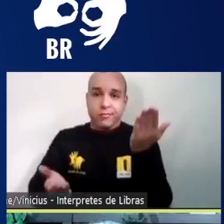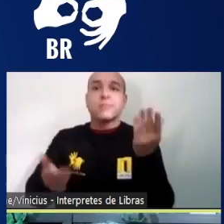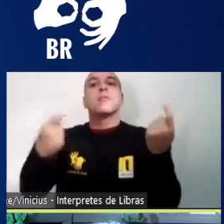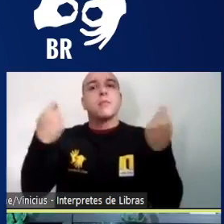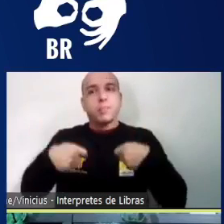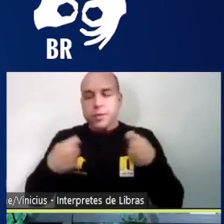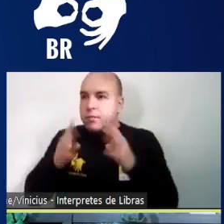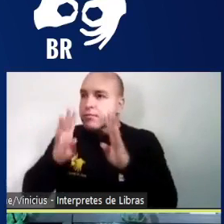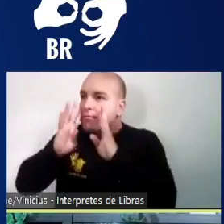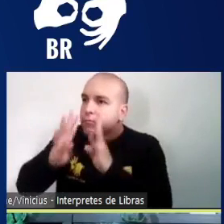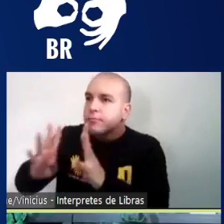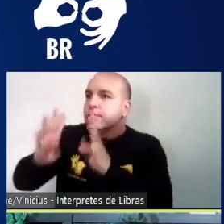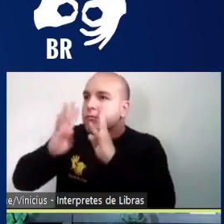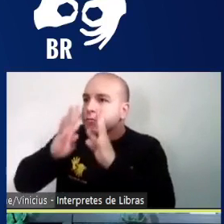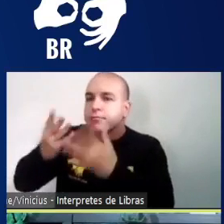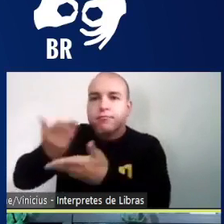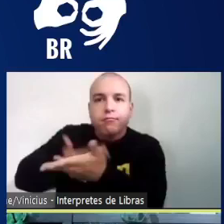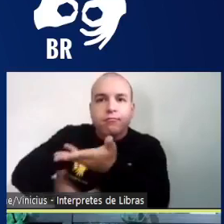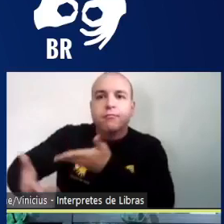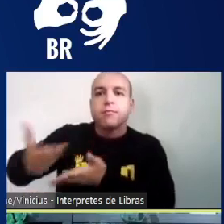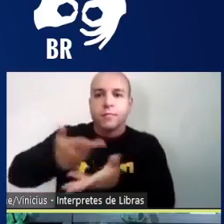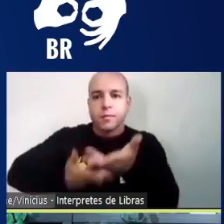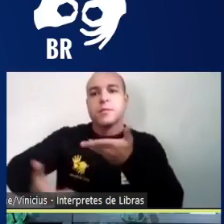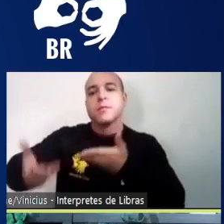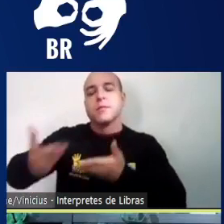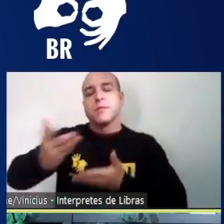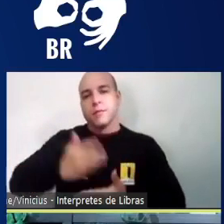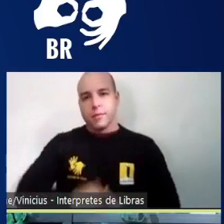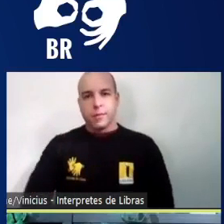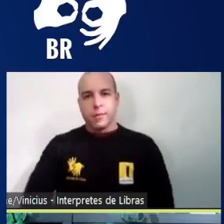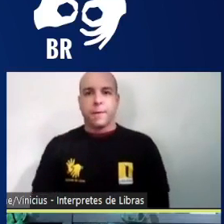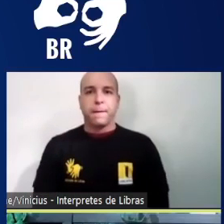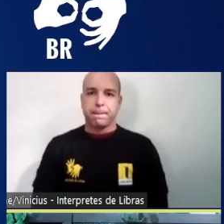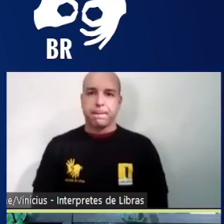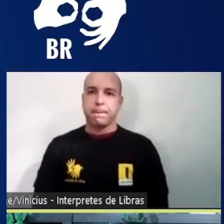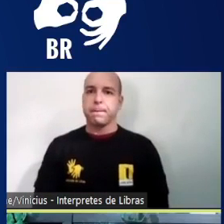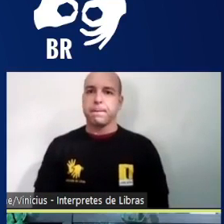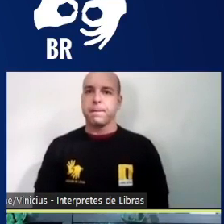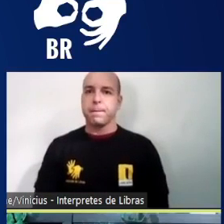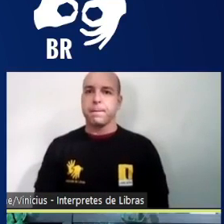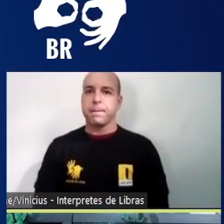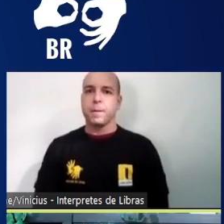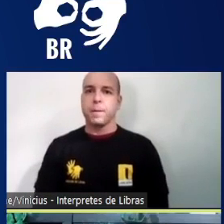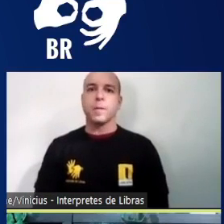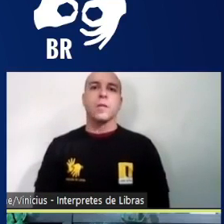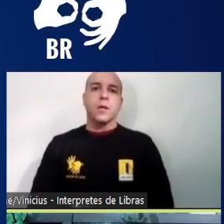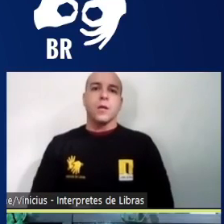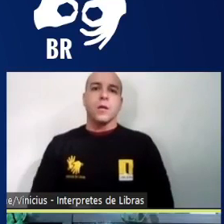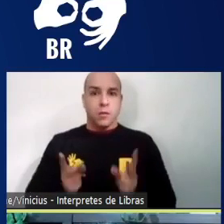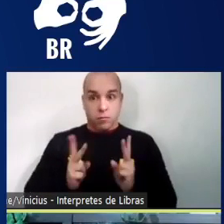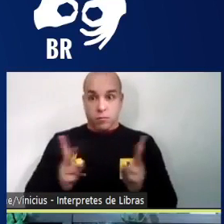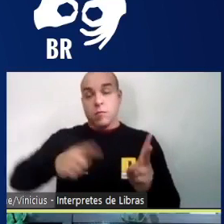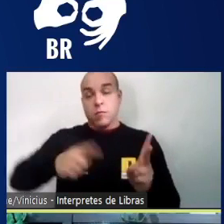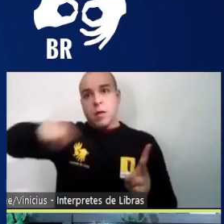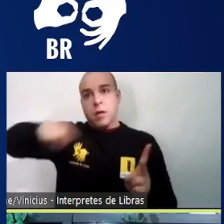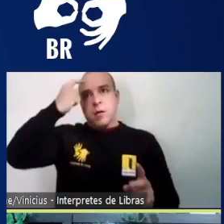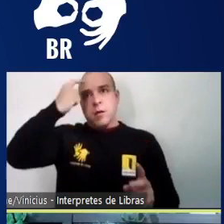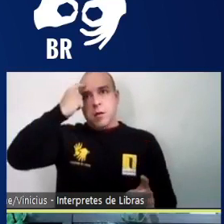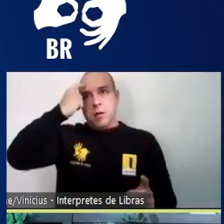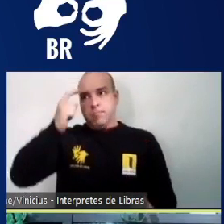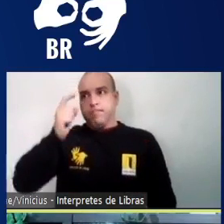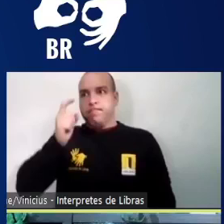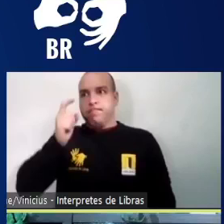relacionamentos. Quando falamos sobre inclusão,